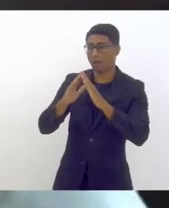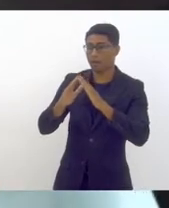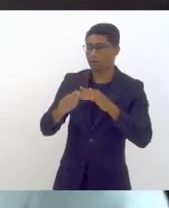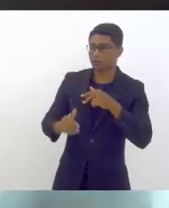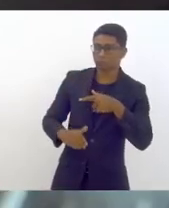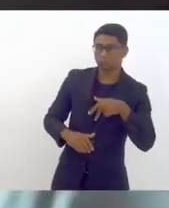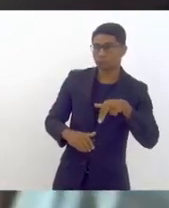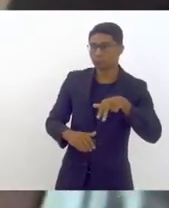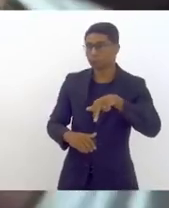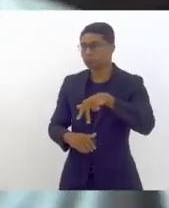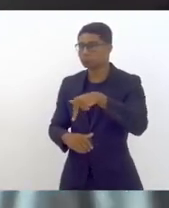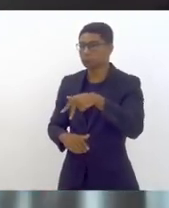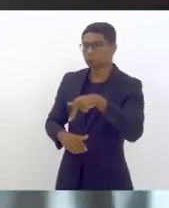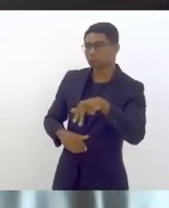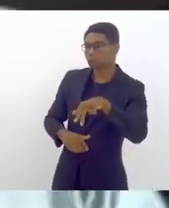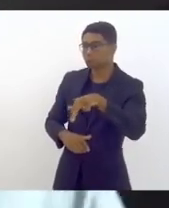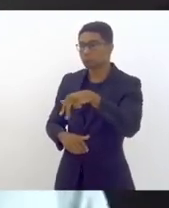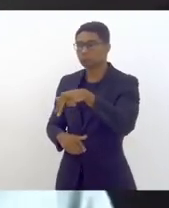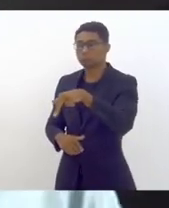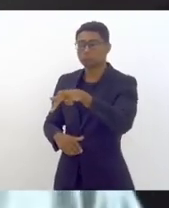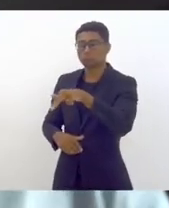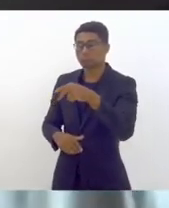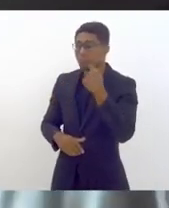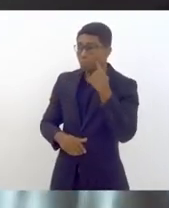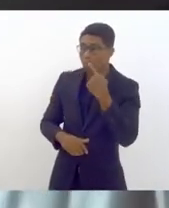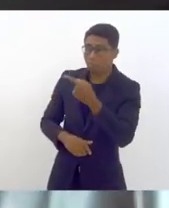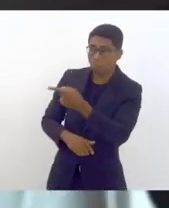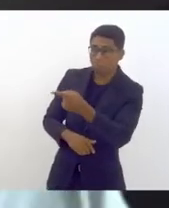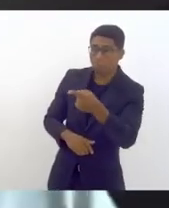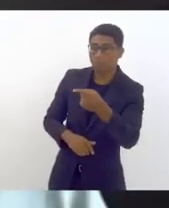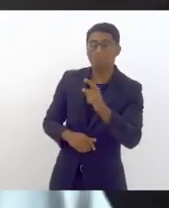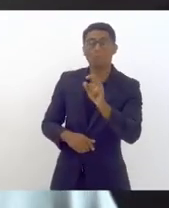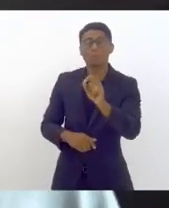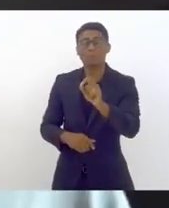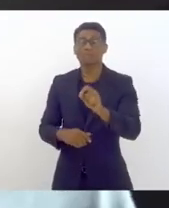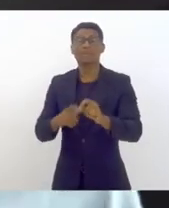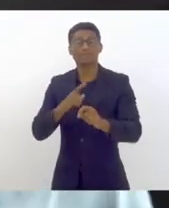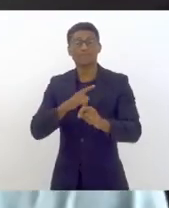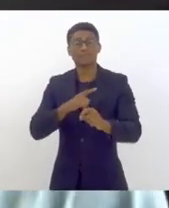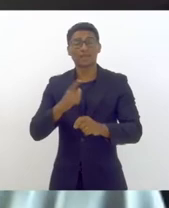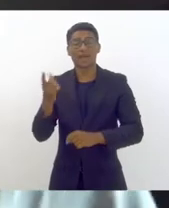sinos pendurados no pescoço, e